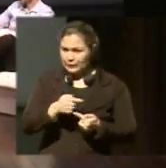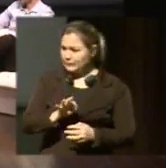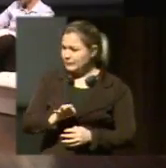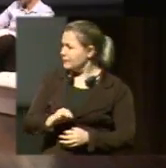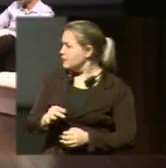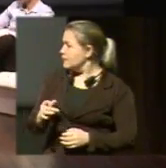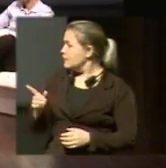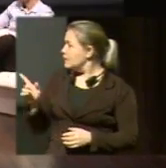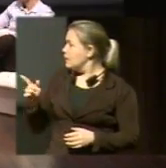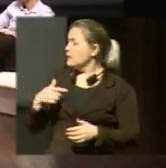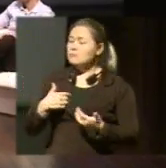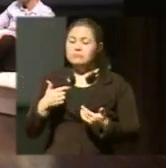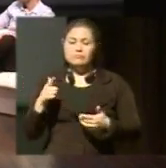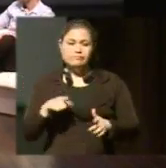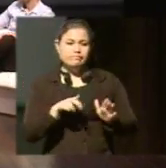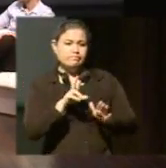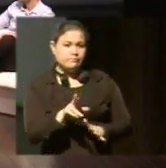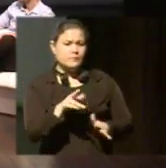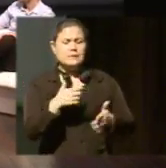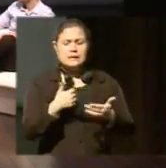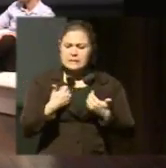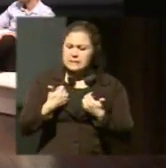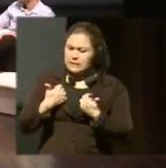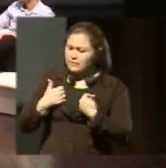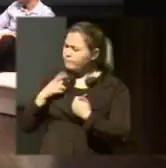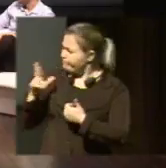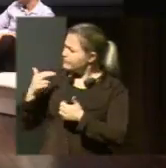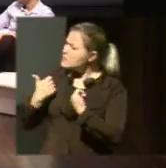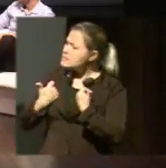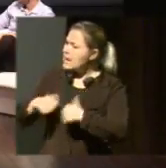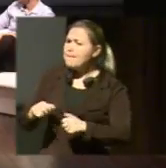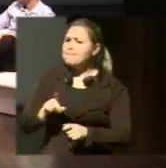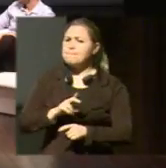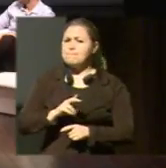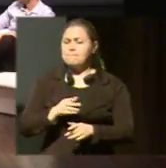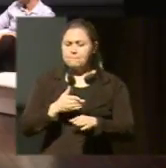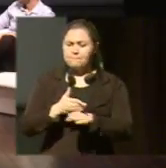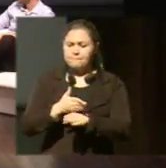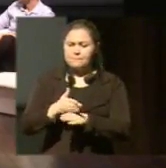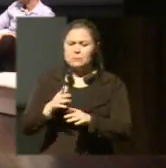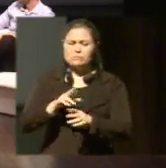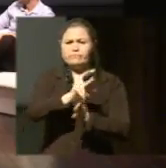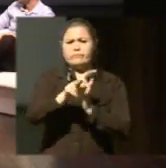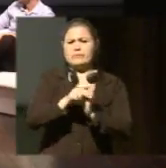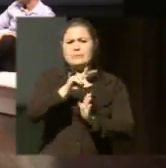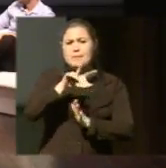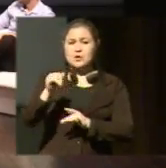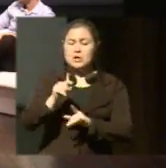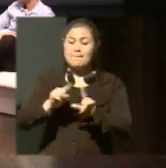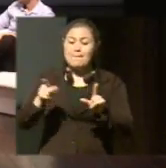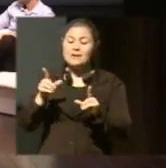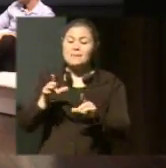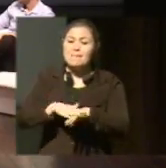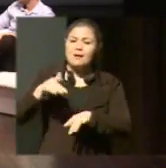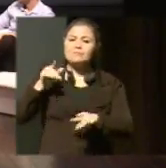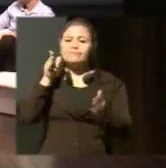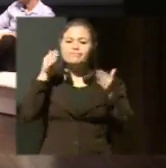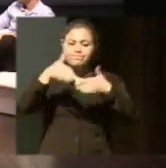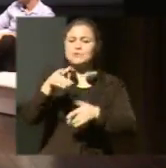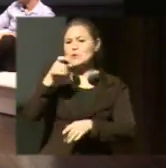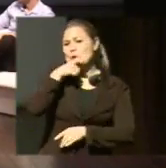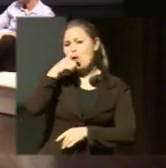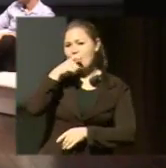Eles estão presentes na maioria das mídias, mas especificamente acho que nas novelas com mais frequência